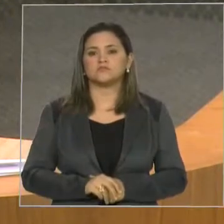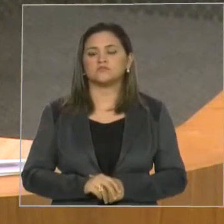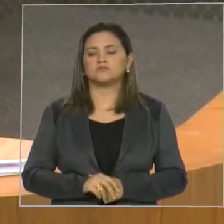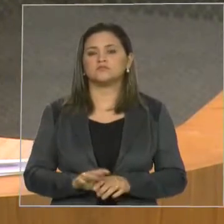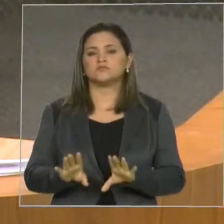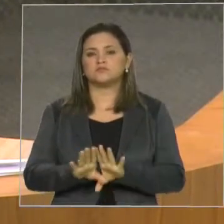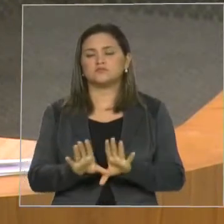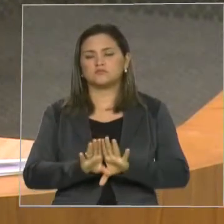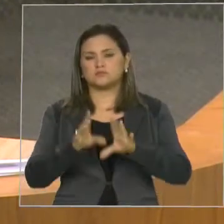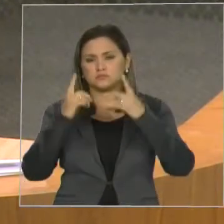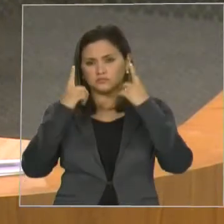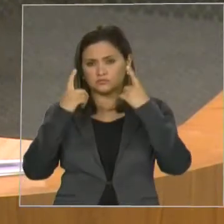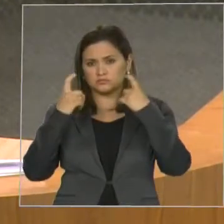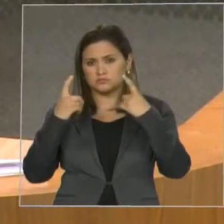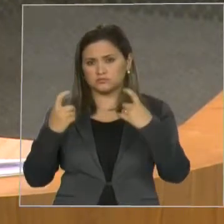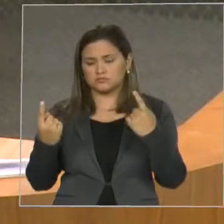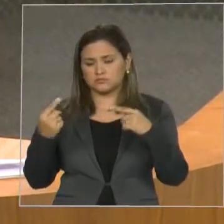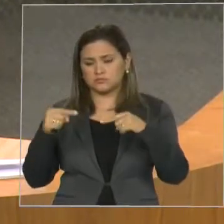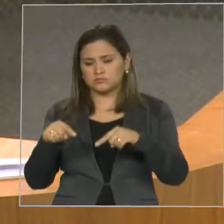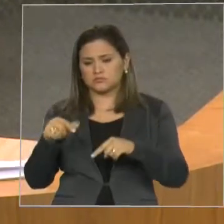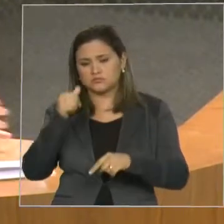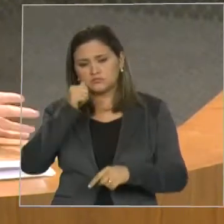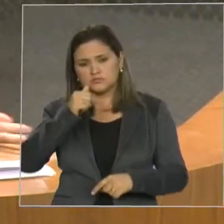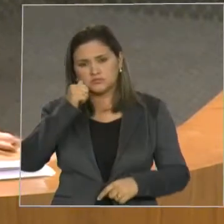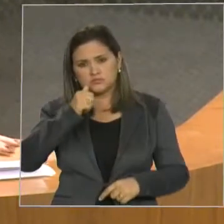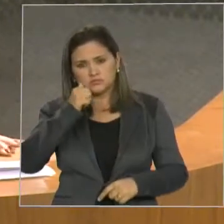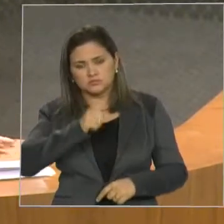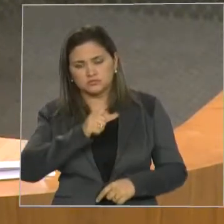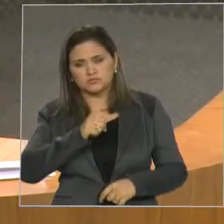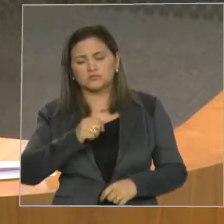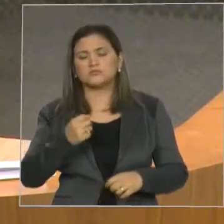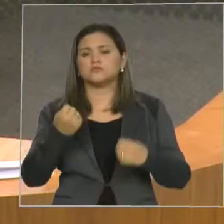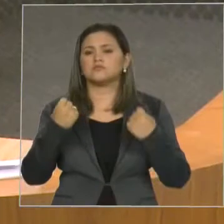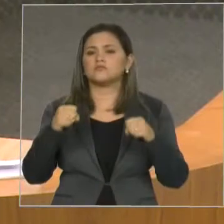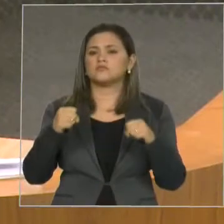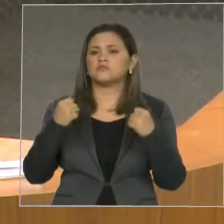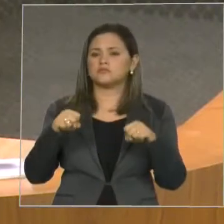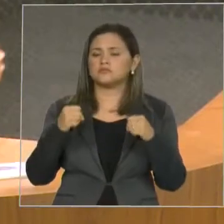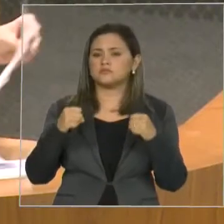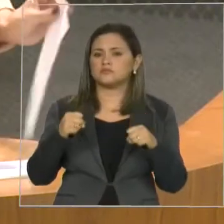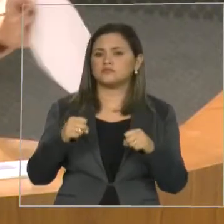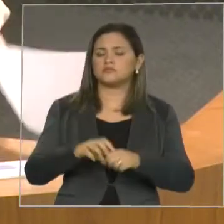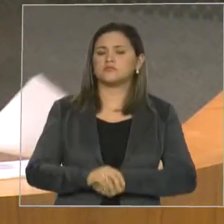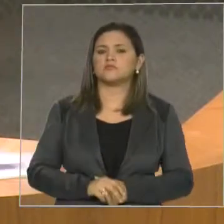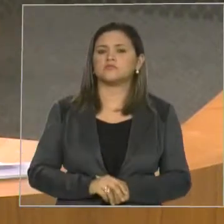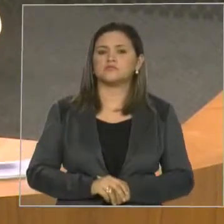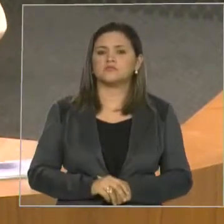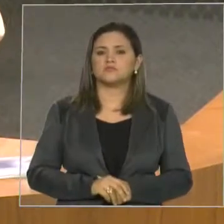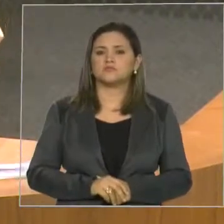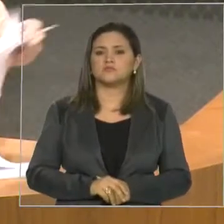acho muito importante, o esporte. Então, na área da educação,